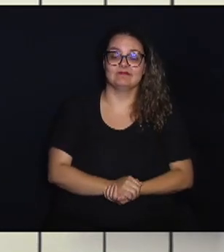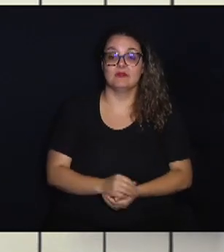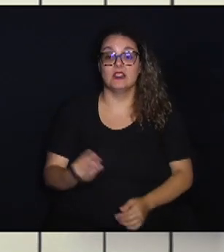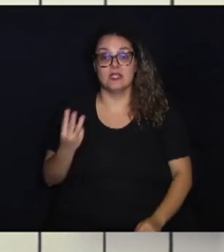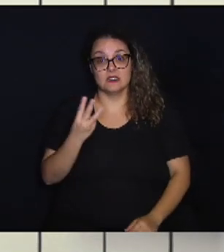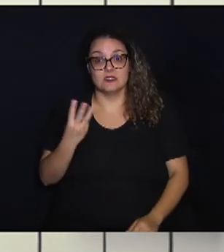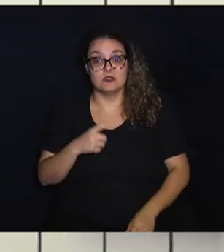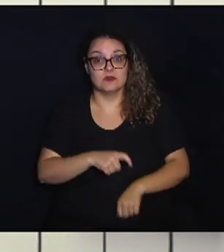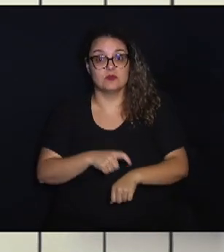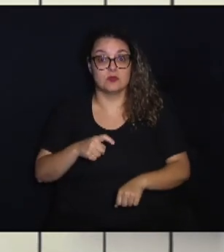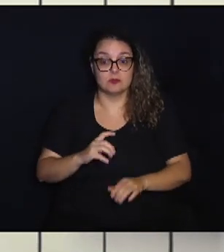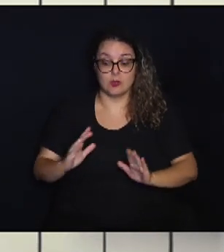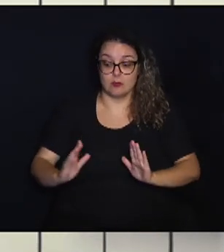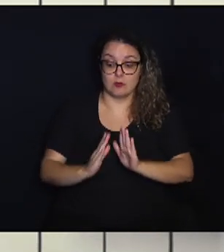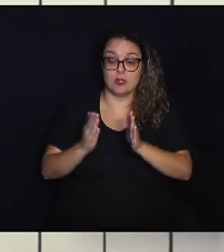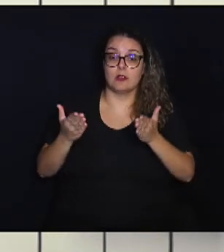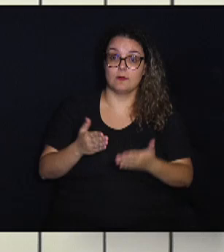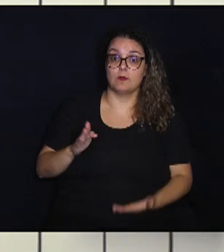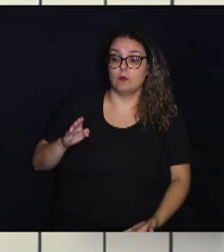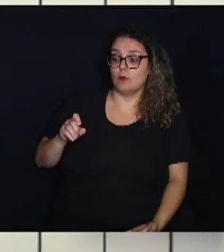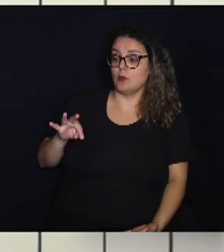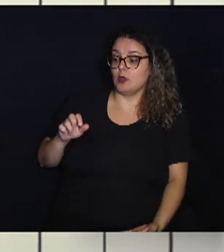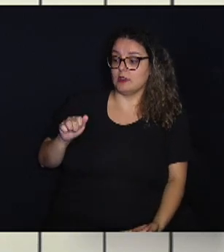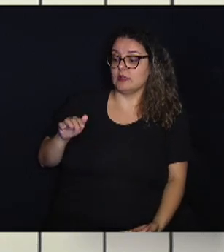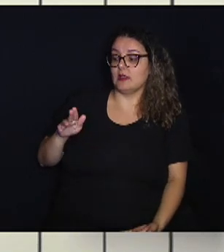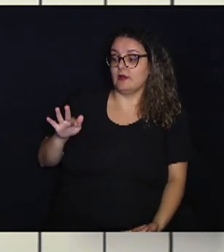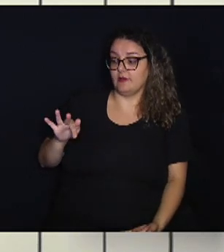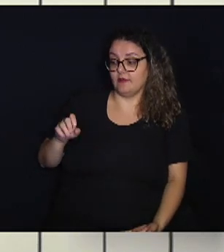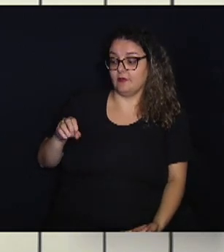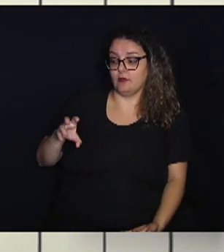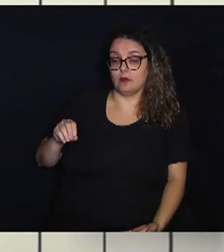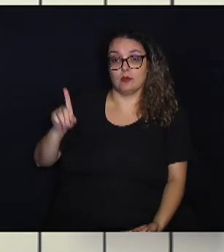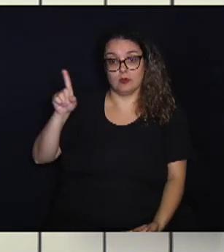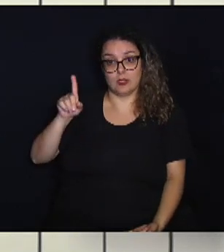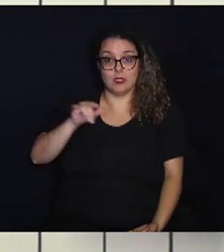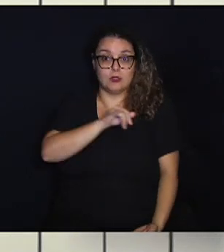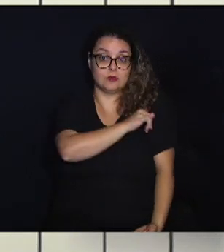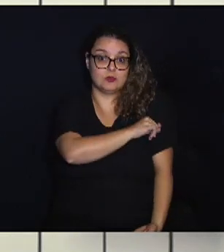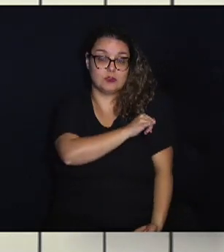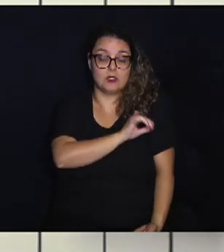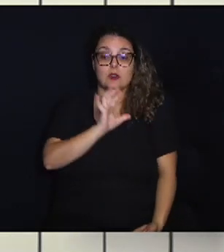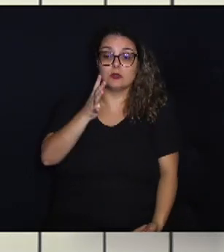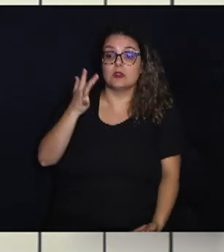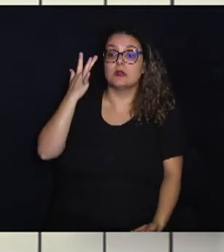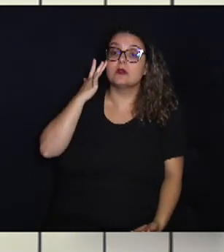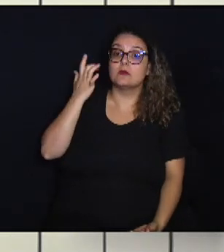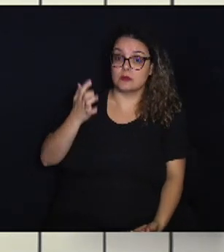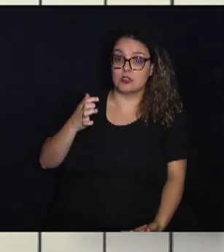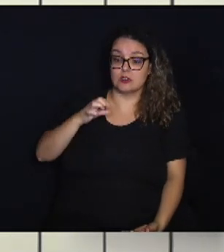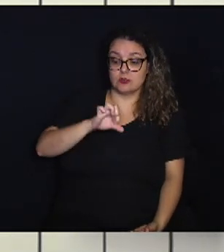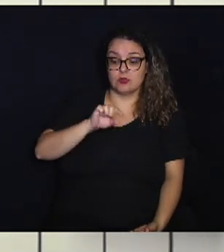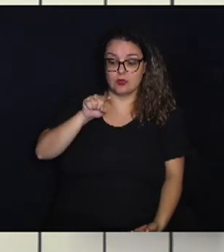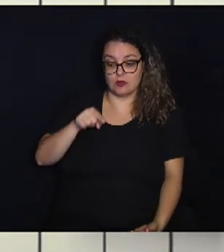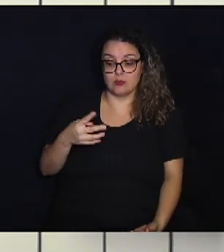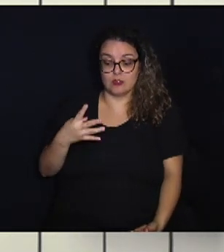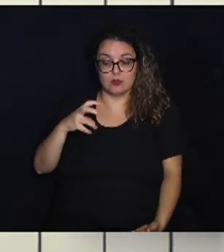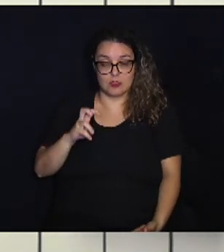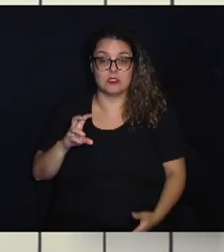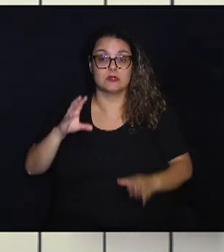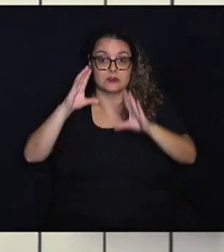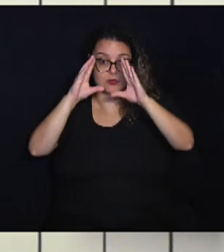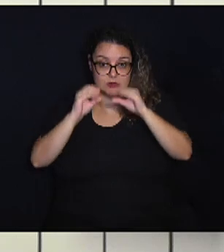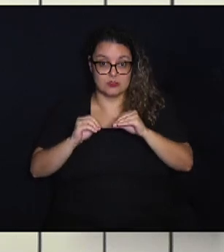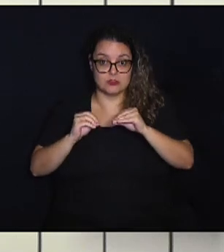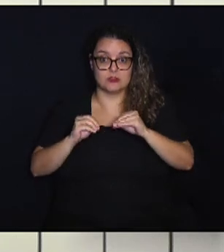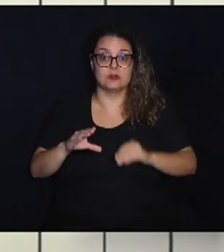terceira fase, enfrenta agora o Botafogo do Rio de Janeiro, partida que acontece amanhã, 9h45 da noite,